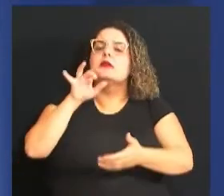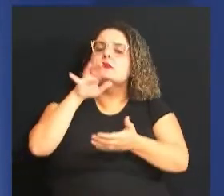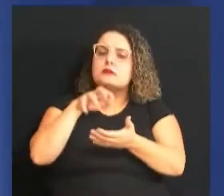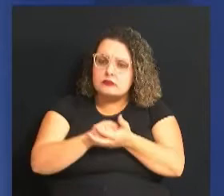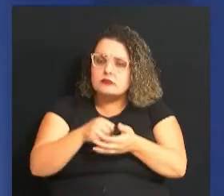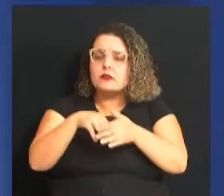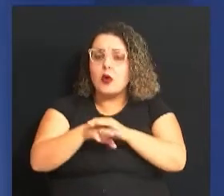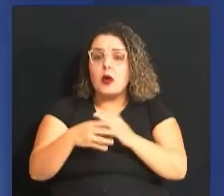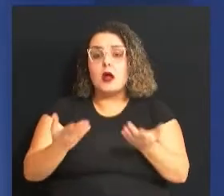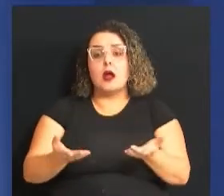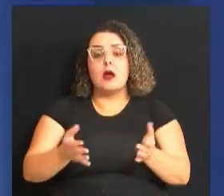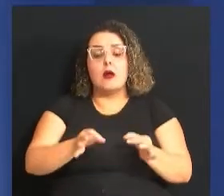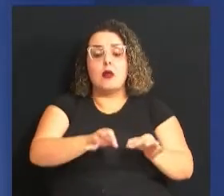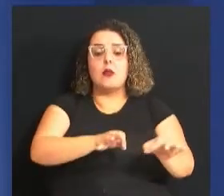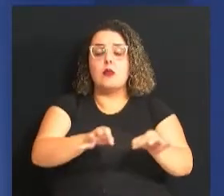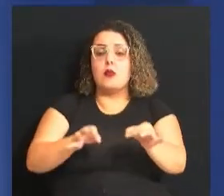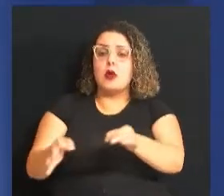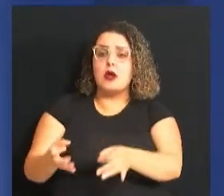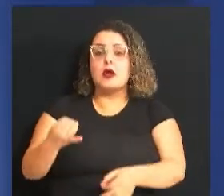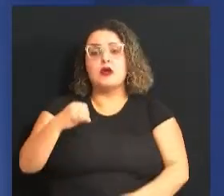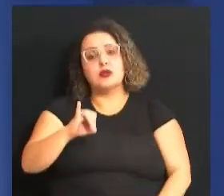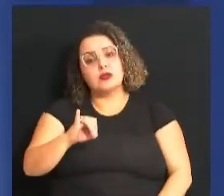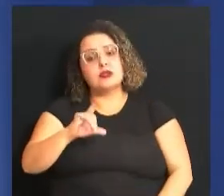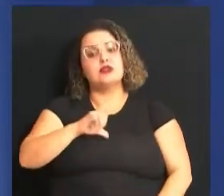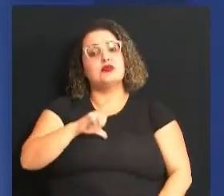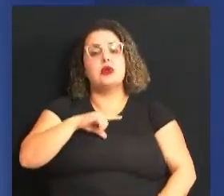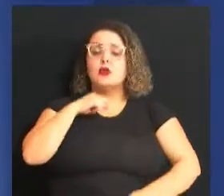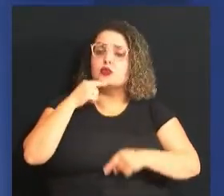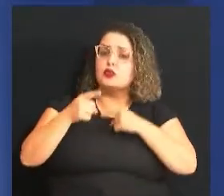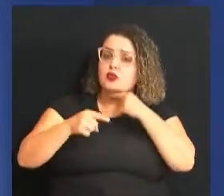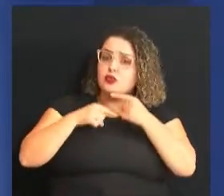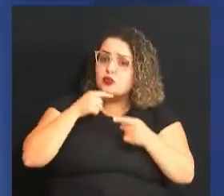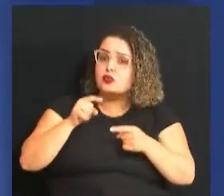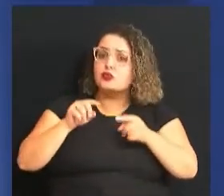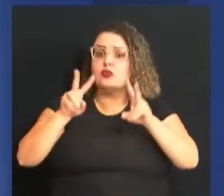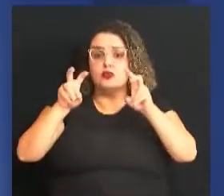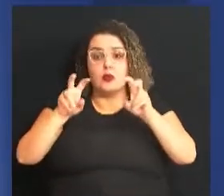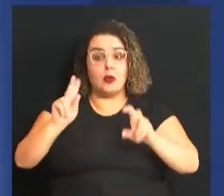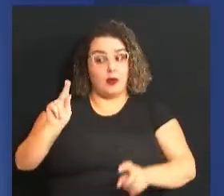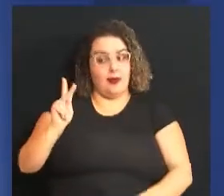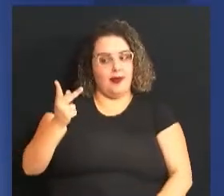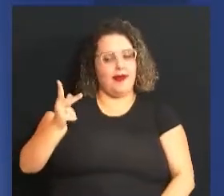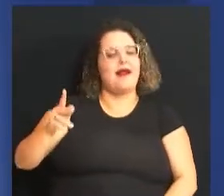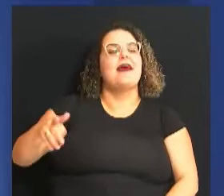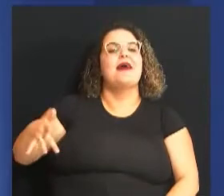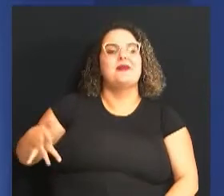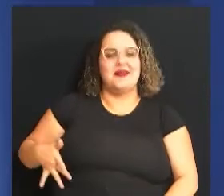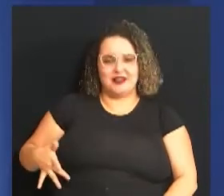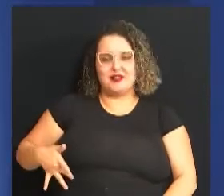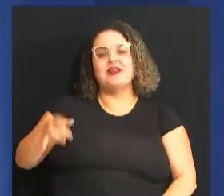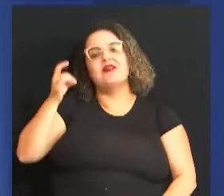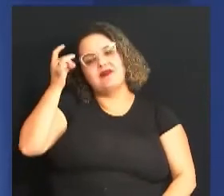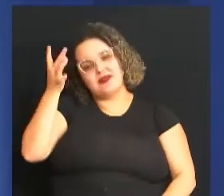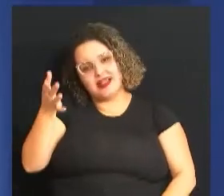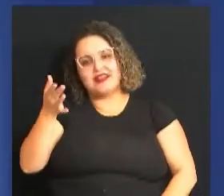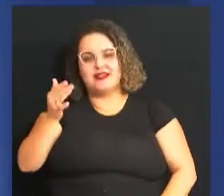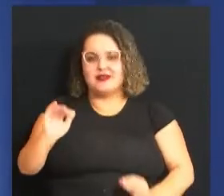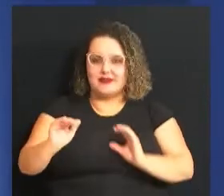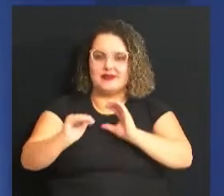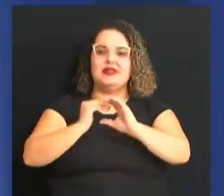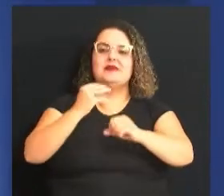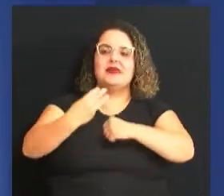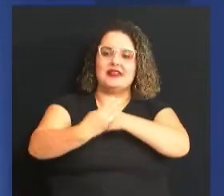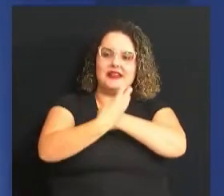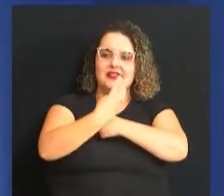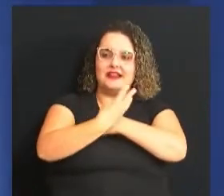aqui do nosso programa você tiver alguma dúvida sobre hepatite, é muito fácil. É só mandar para o nosso WhatsApp, que